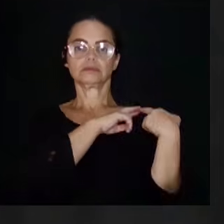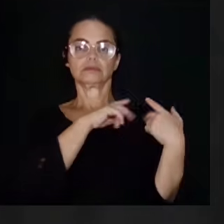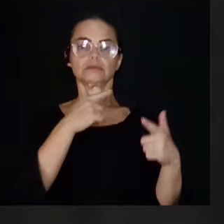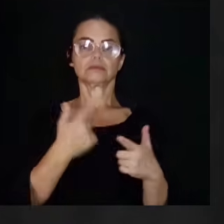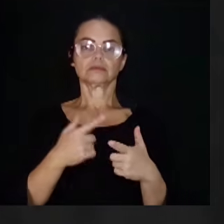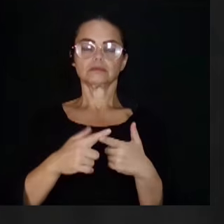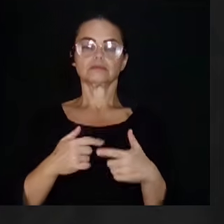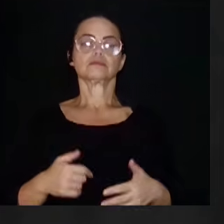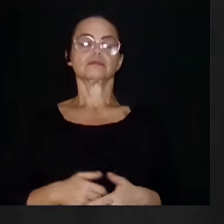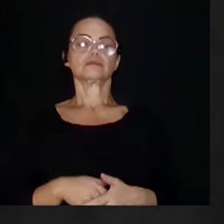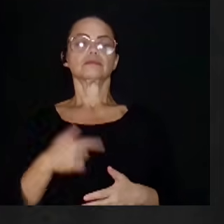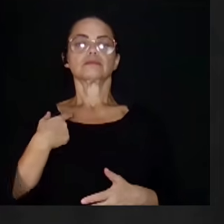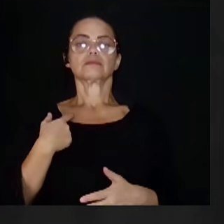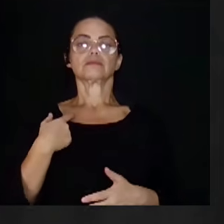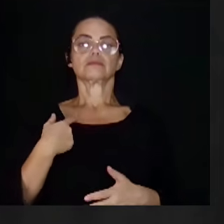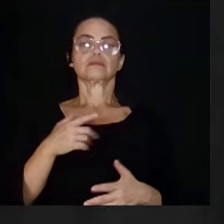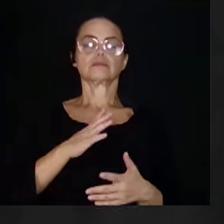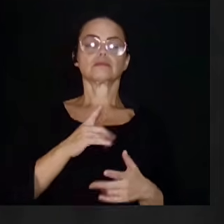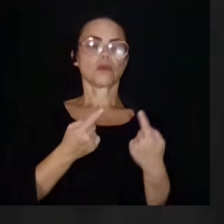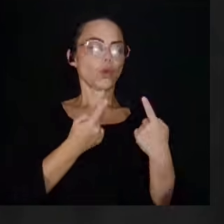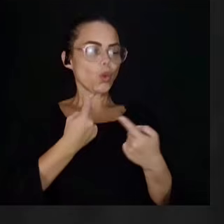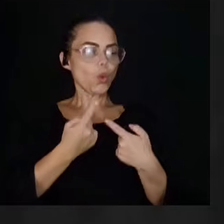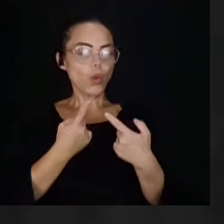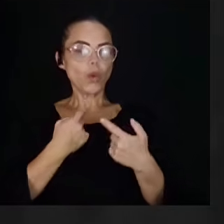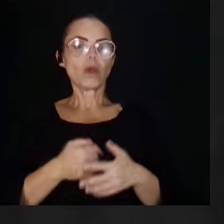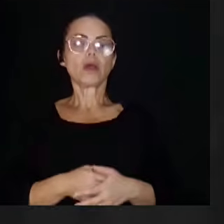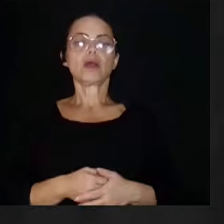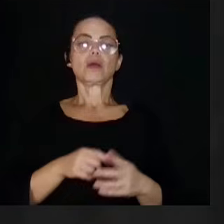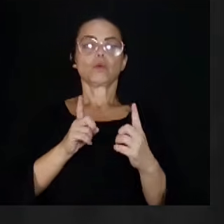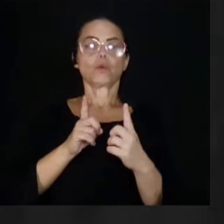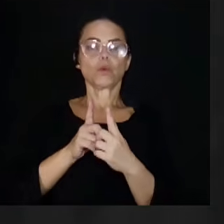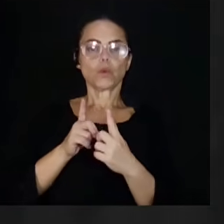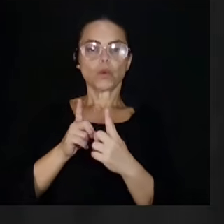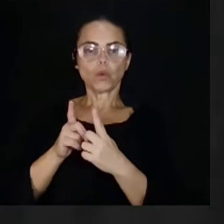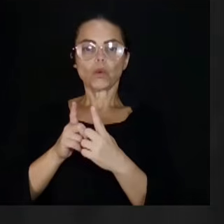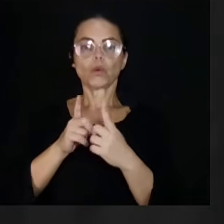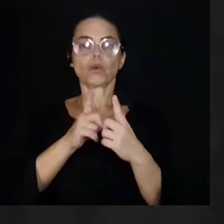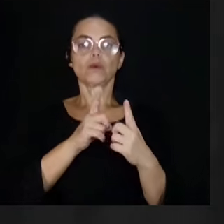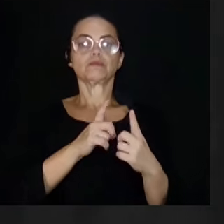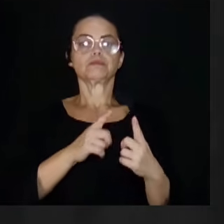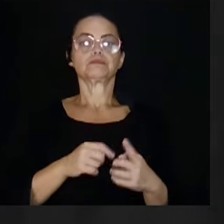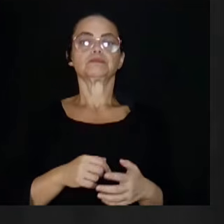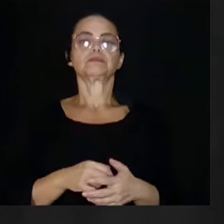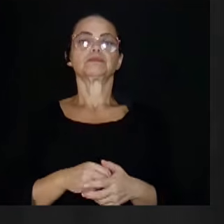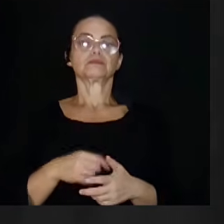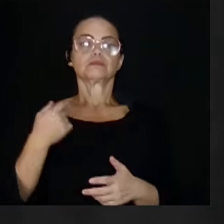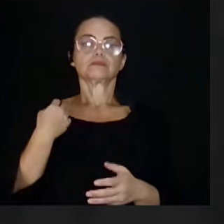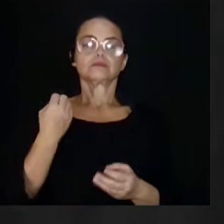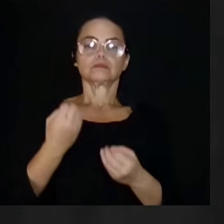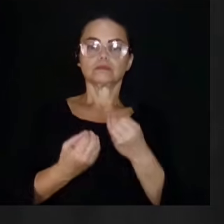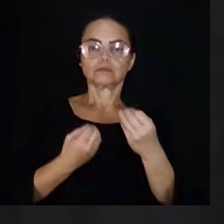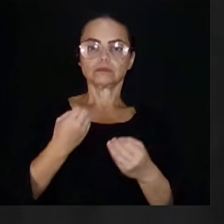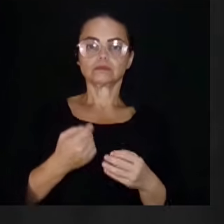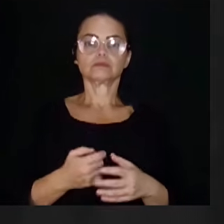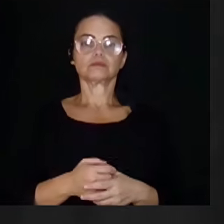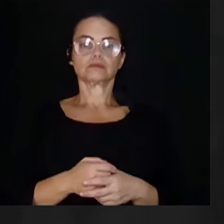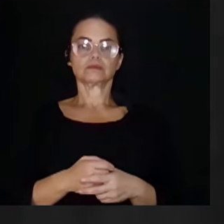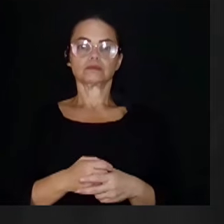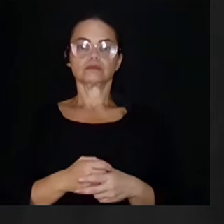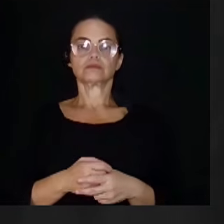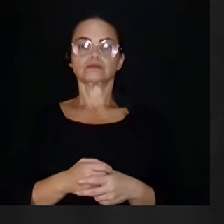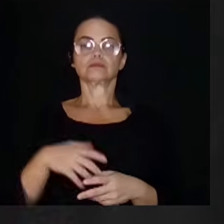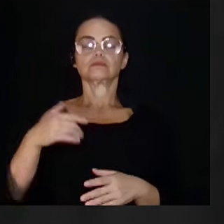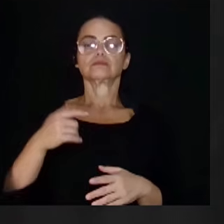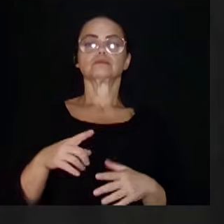por mim as discussões, tanto dos atendimentos, né? Dos atendimentos com os pacientes,